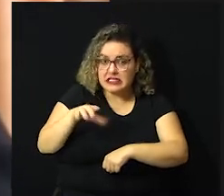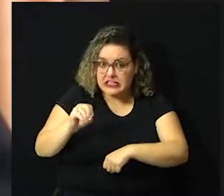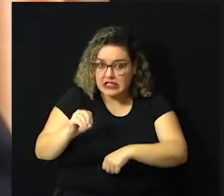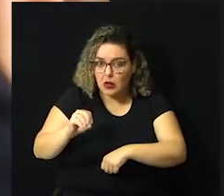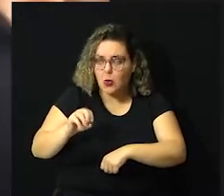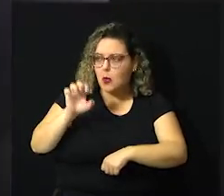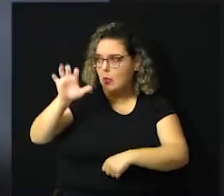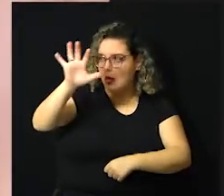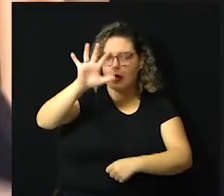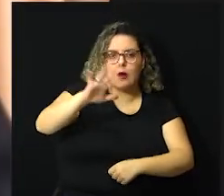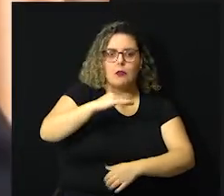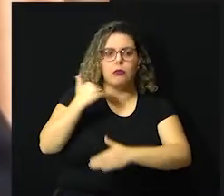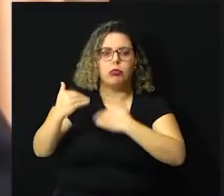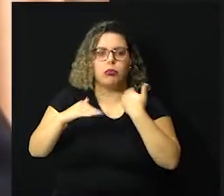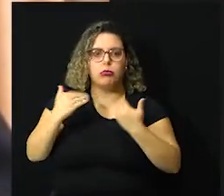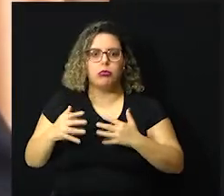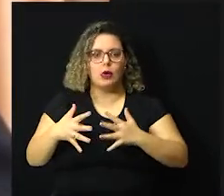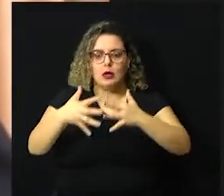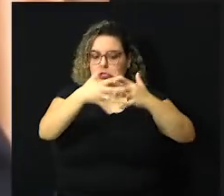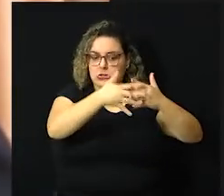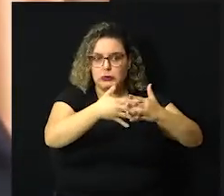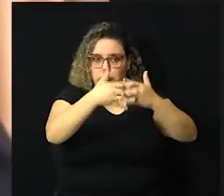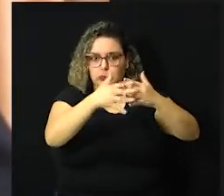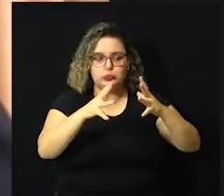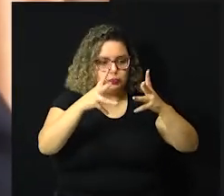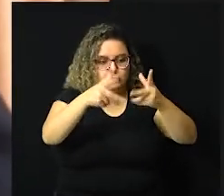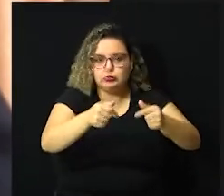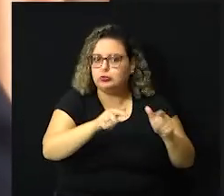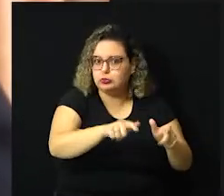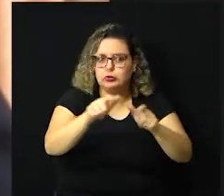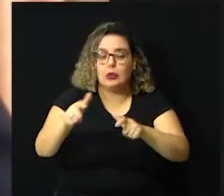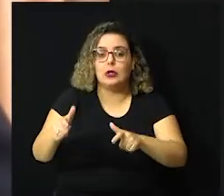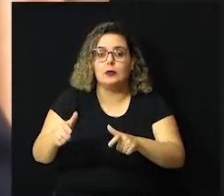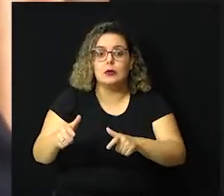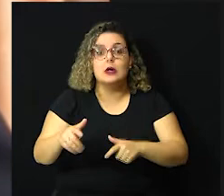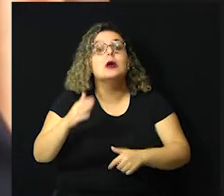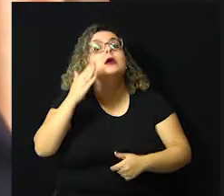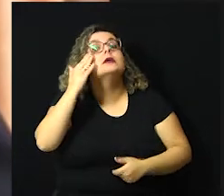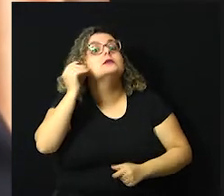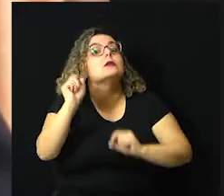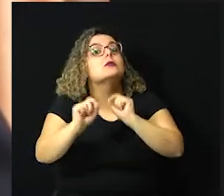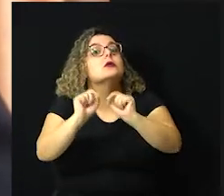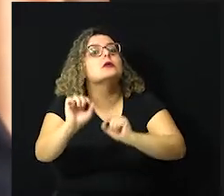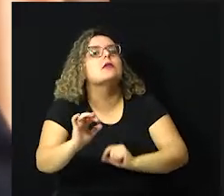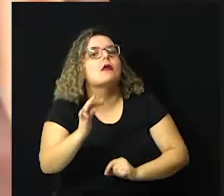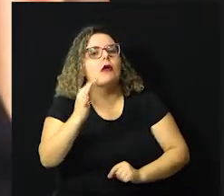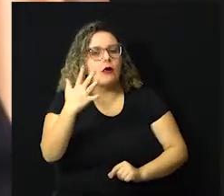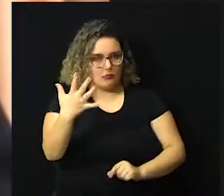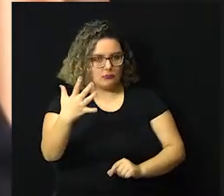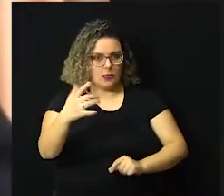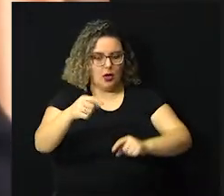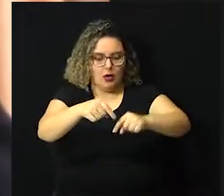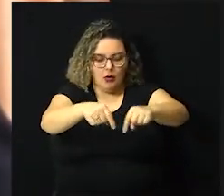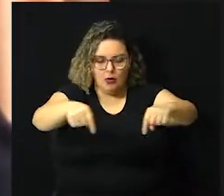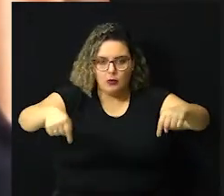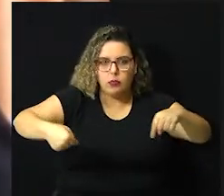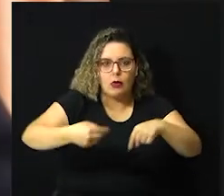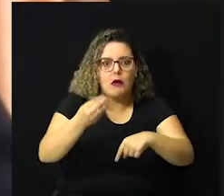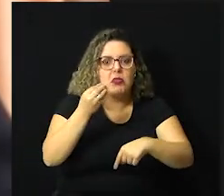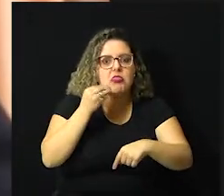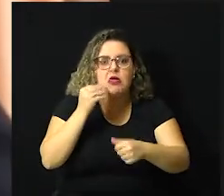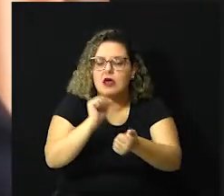na Europa, nos Estados Unidos, em todos os lugares, você sabe o que surgiu naquela época, a toque de caixa, sem